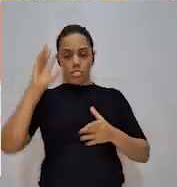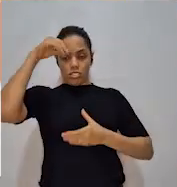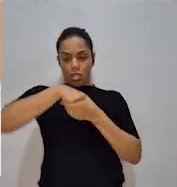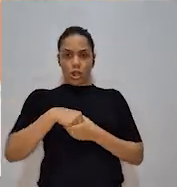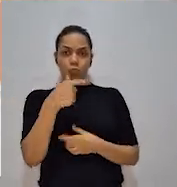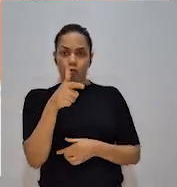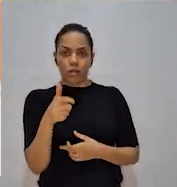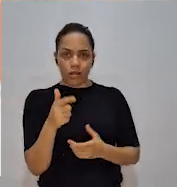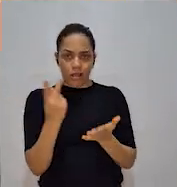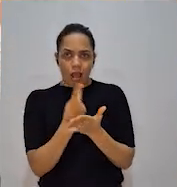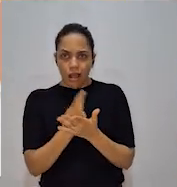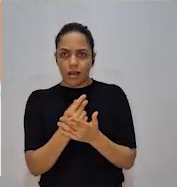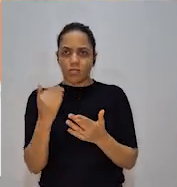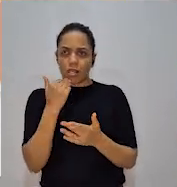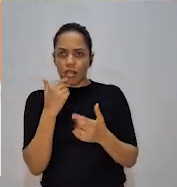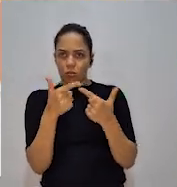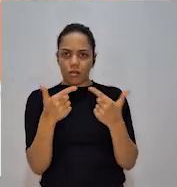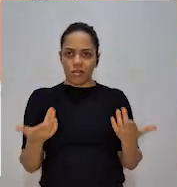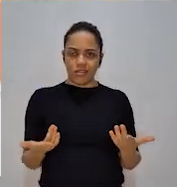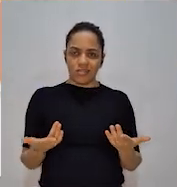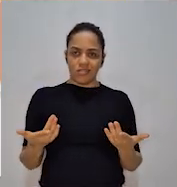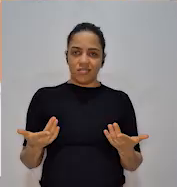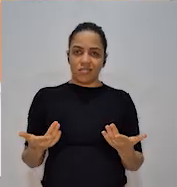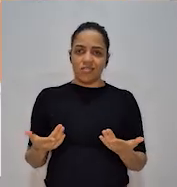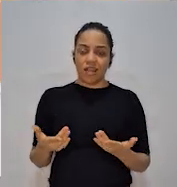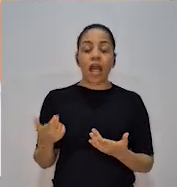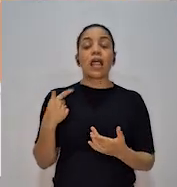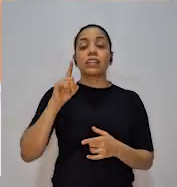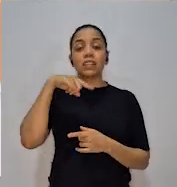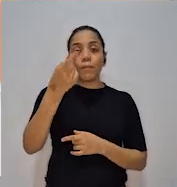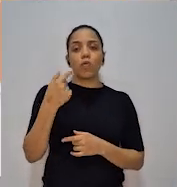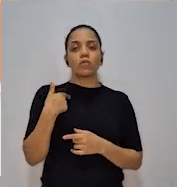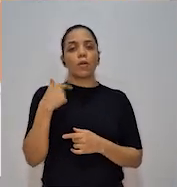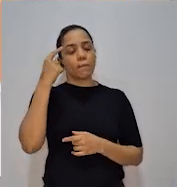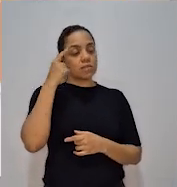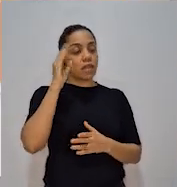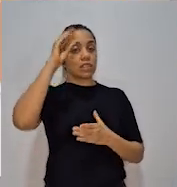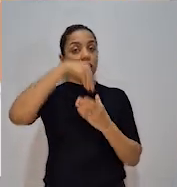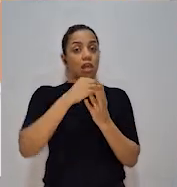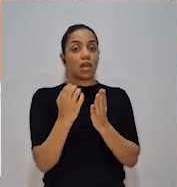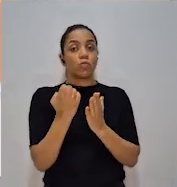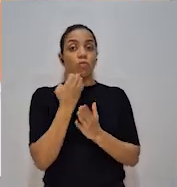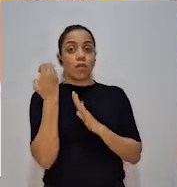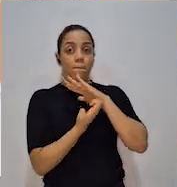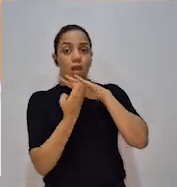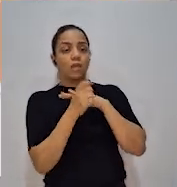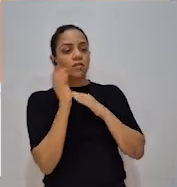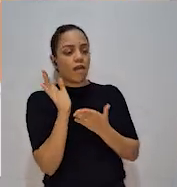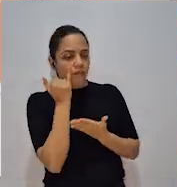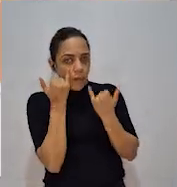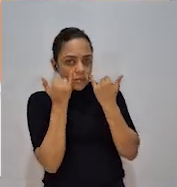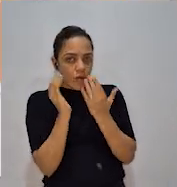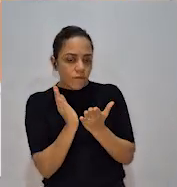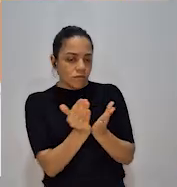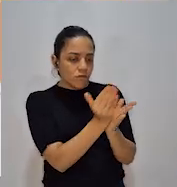nenhuma responsabilidade sobre isso. Quando eu passei a trazer dados da realidade dessas organizações, do impacto